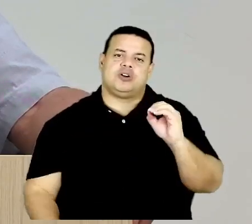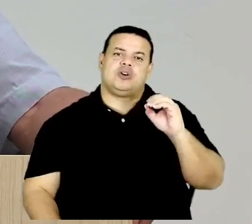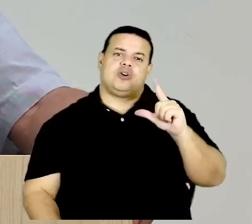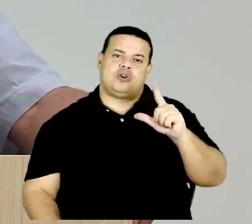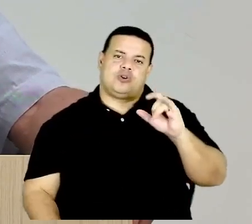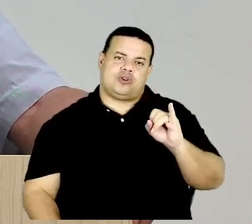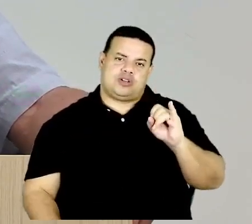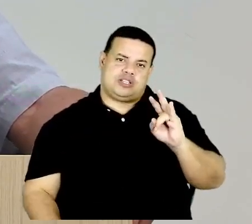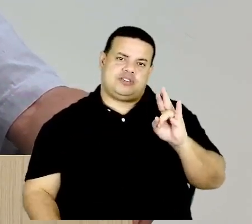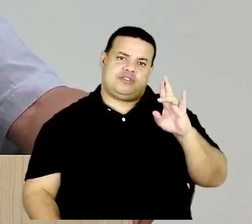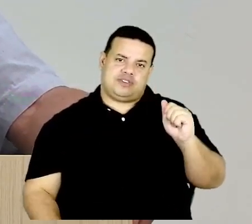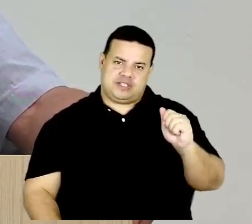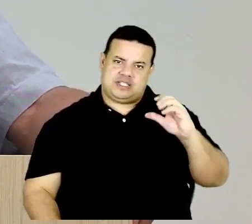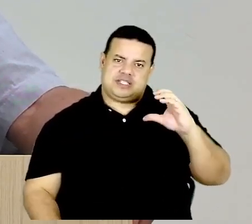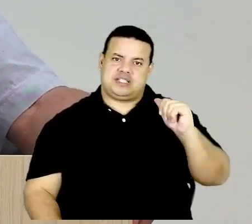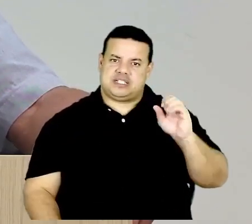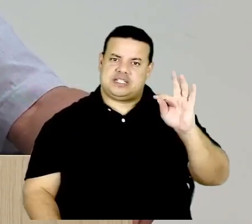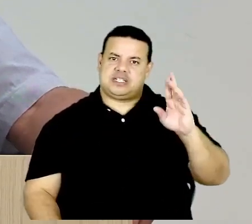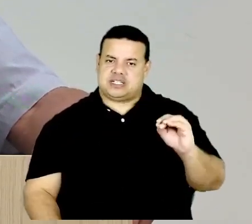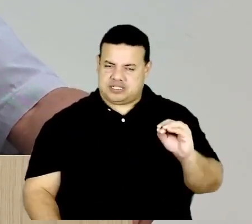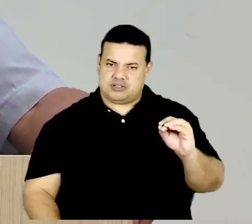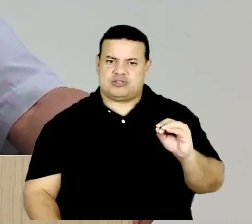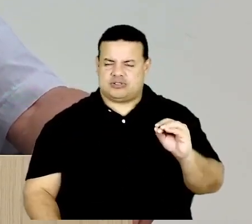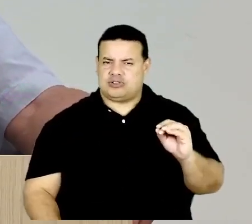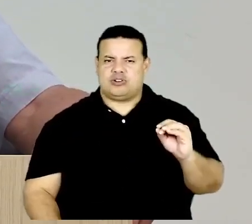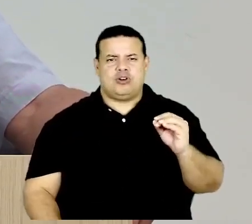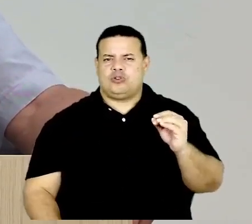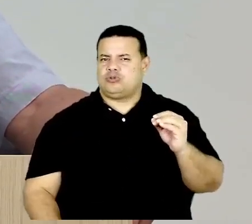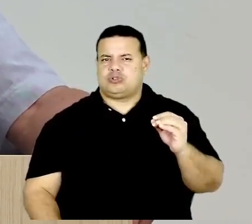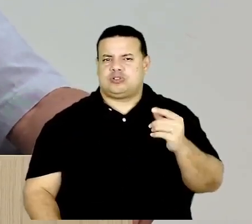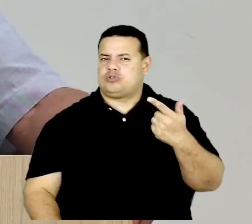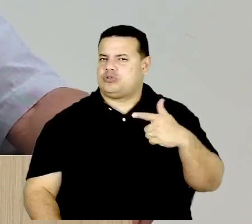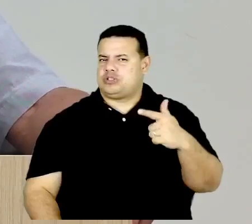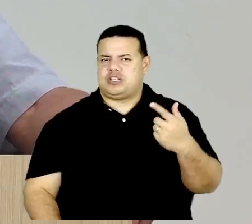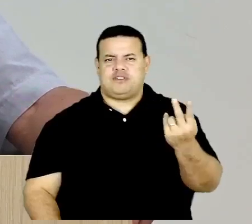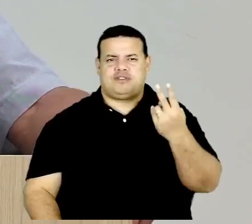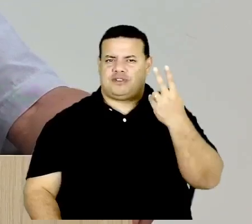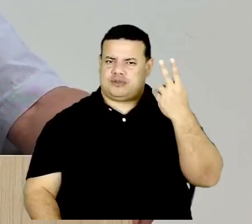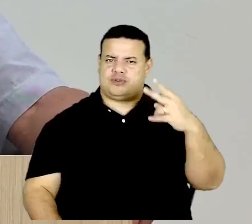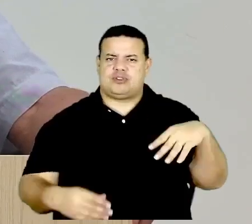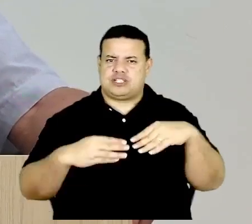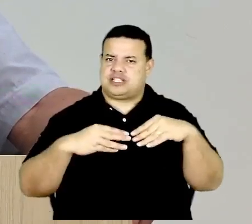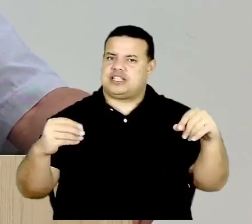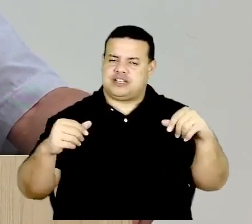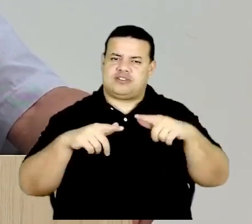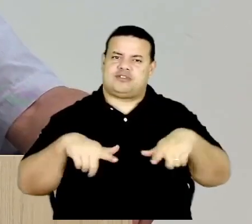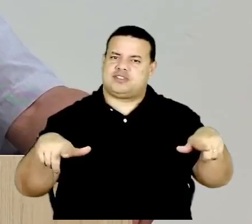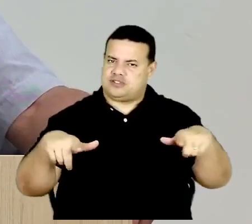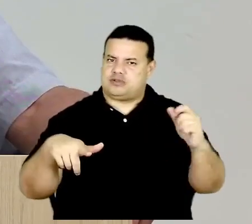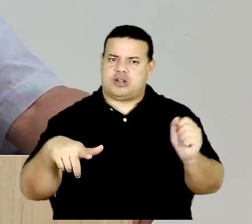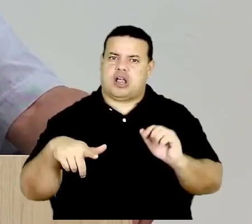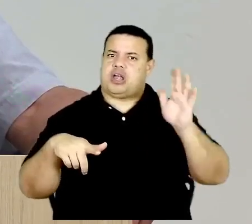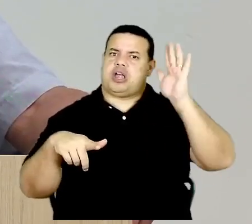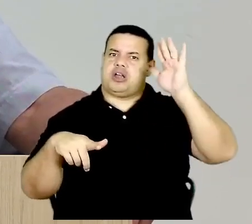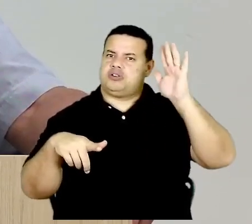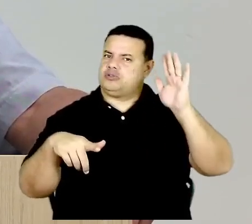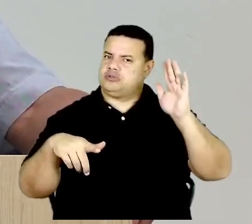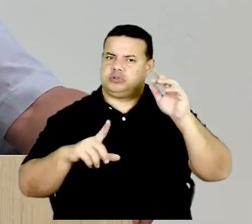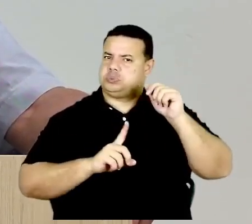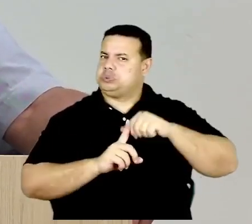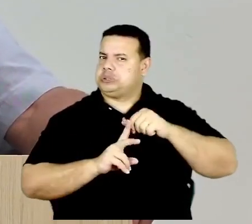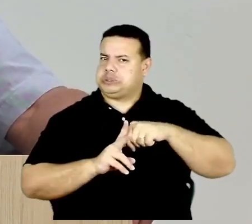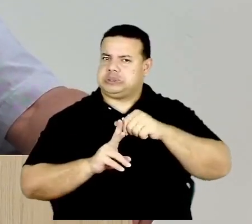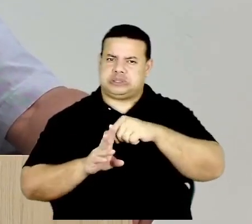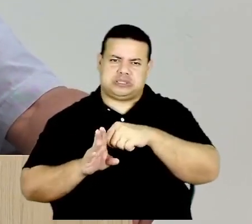valores da taxa de coleta de lixo, de terrenos vazios, esse valor exorbitante de mensalidades. Isso daí